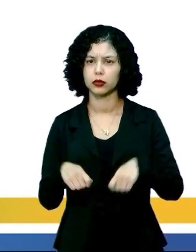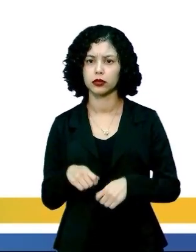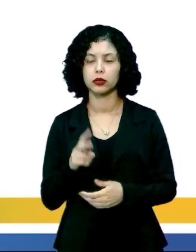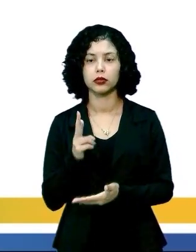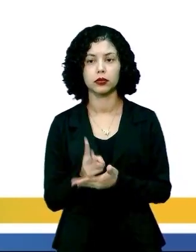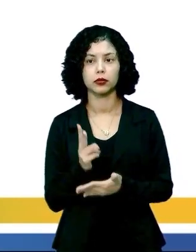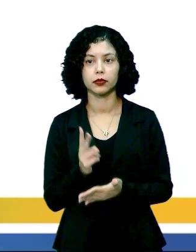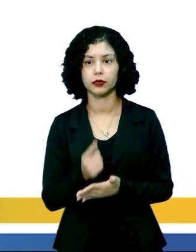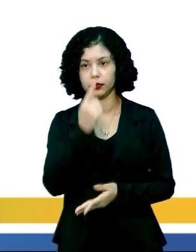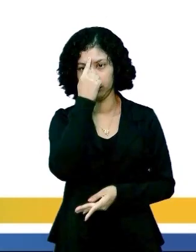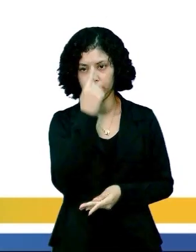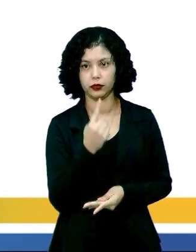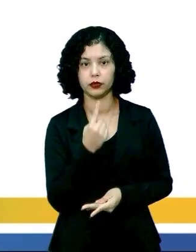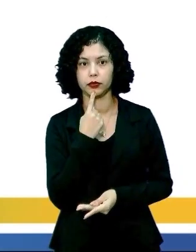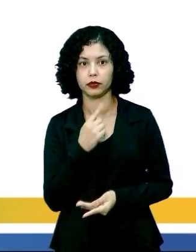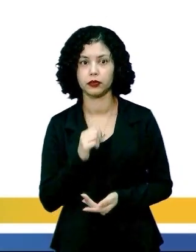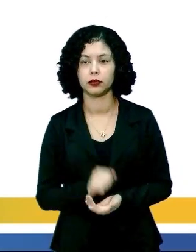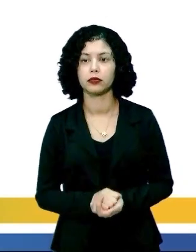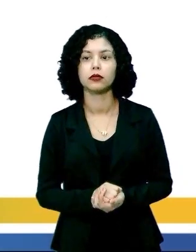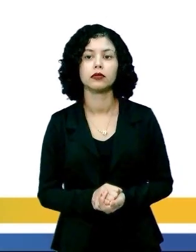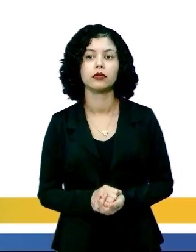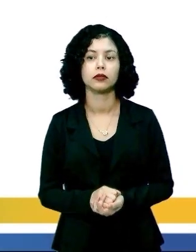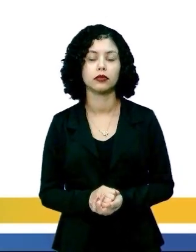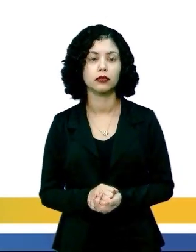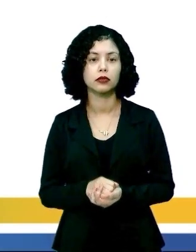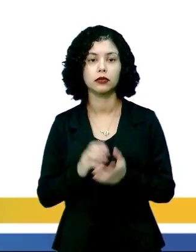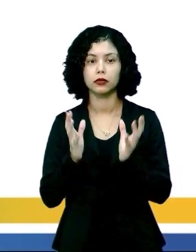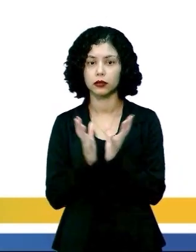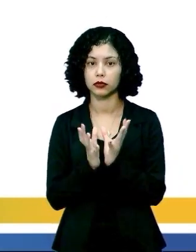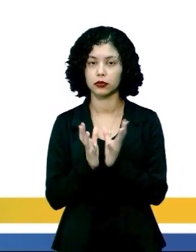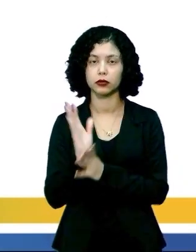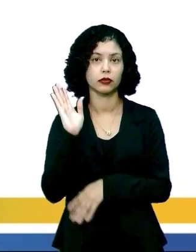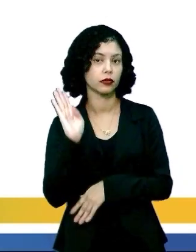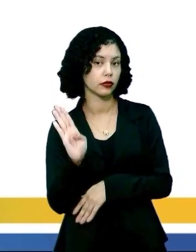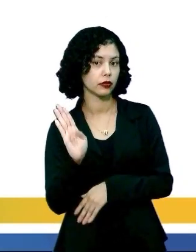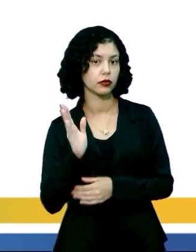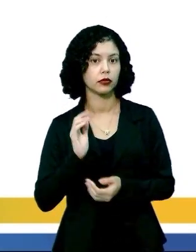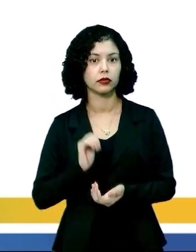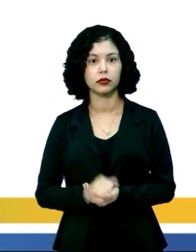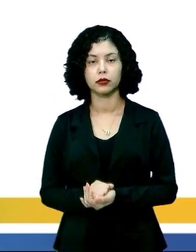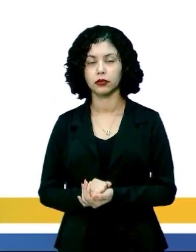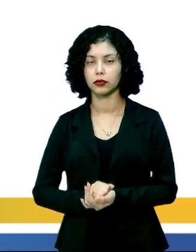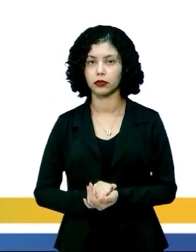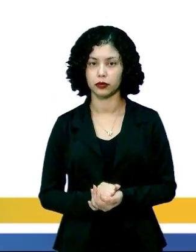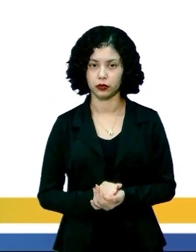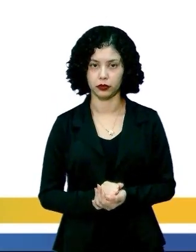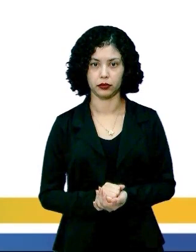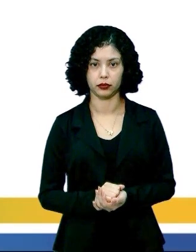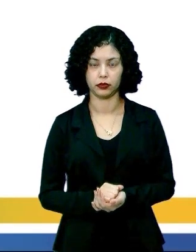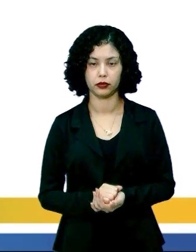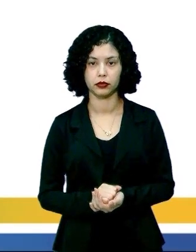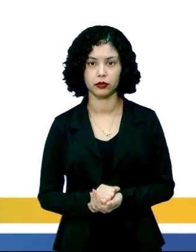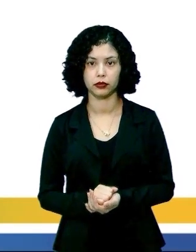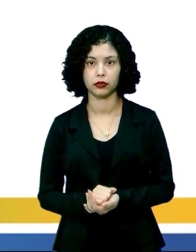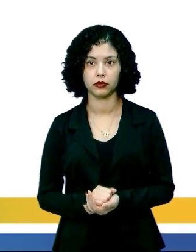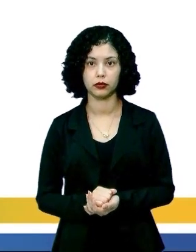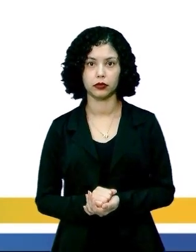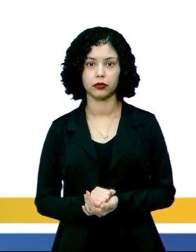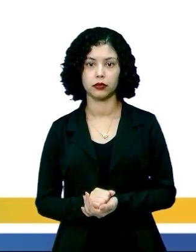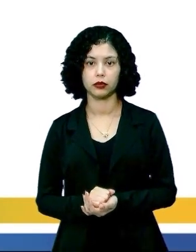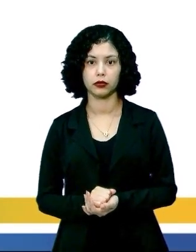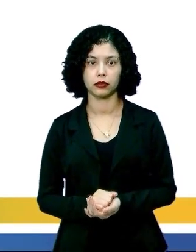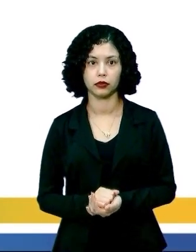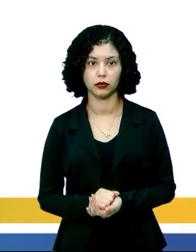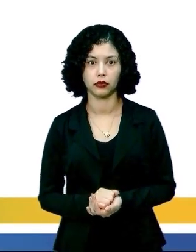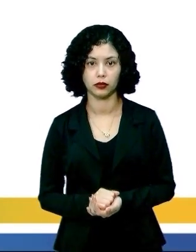do conjunto A possuem sempre uma imagem distinta no conjunto B. Então, é uma função